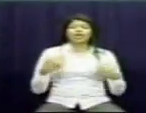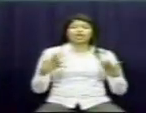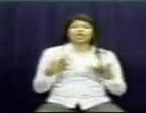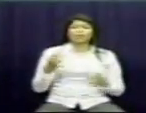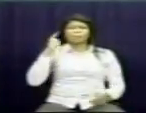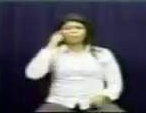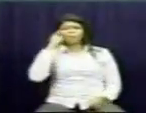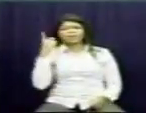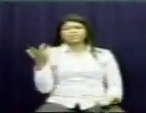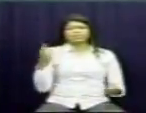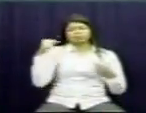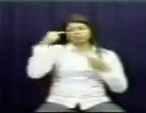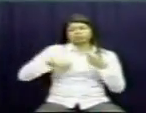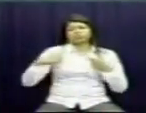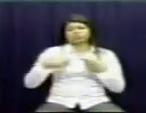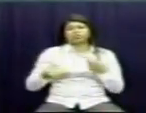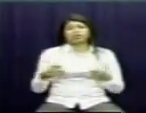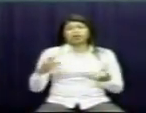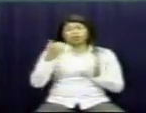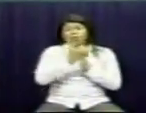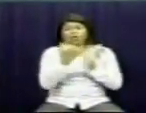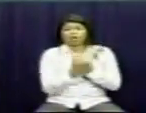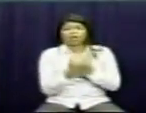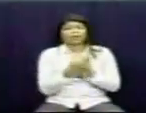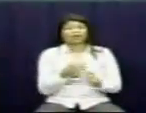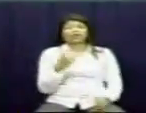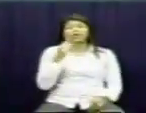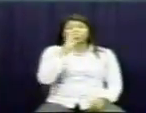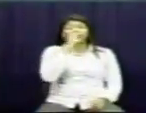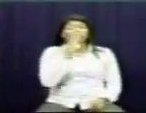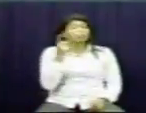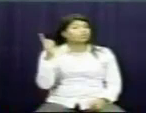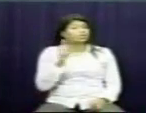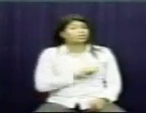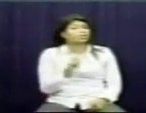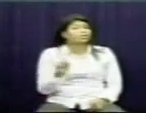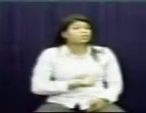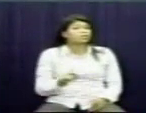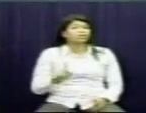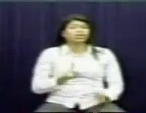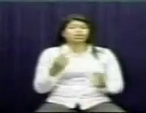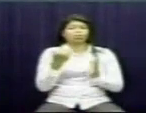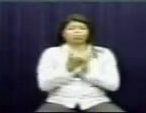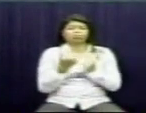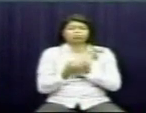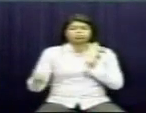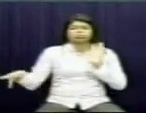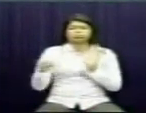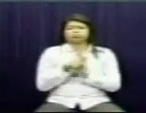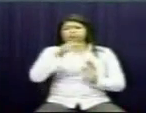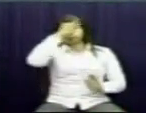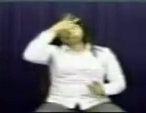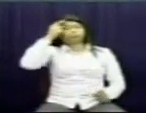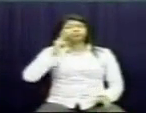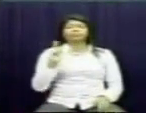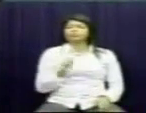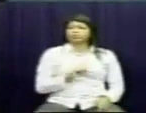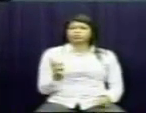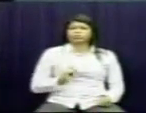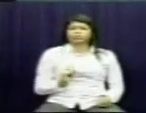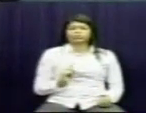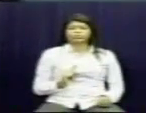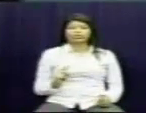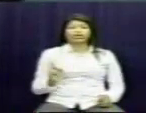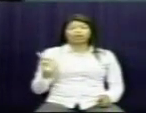possam imaginar, essa regra não é uma regra de natureza corporativa. Essa regra